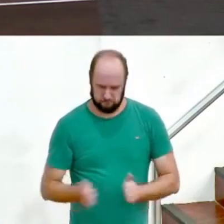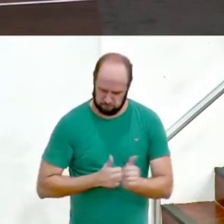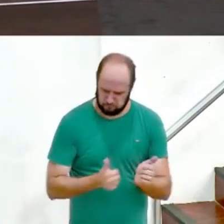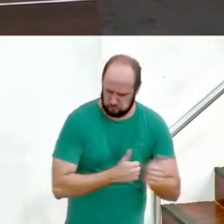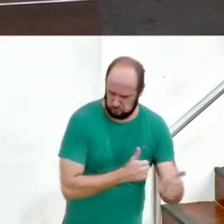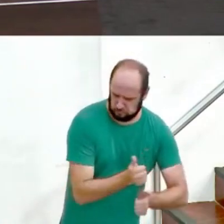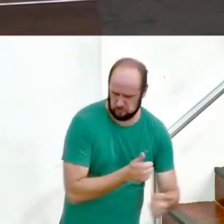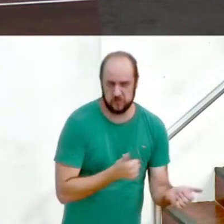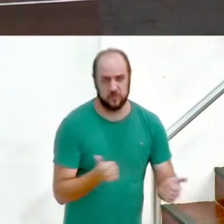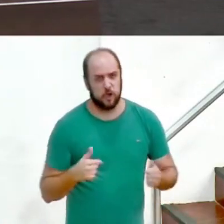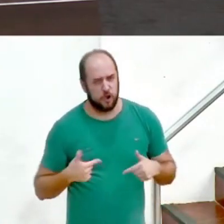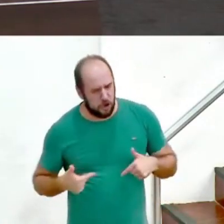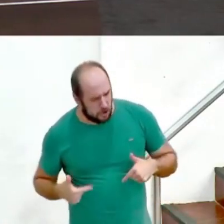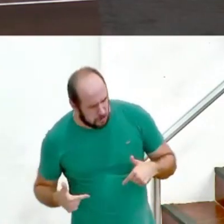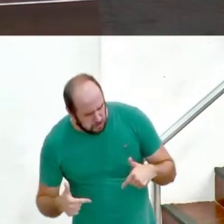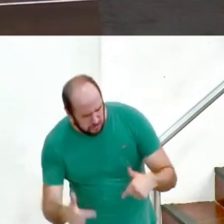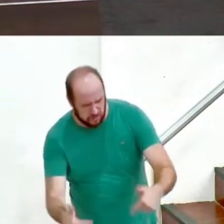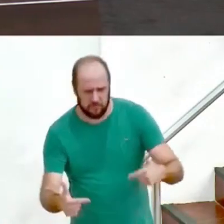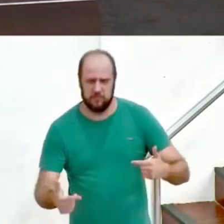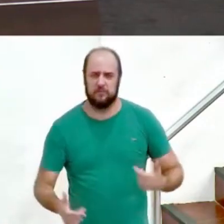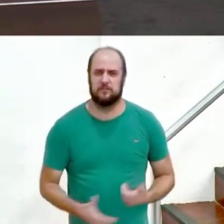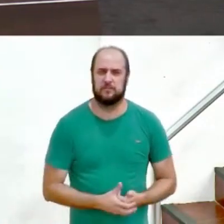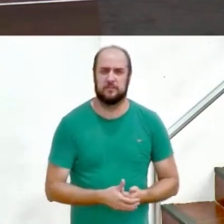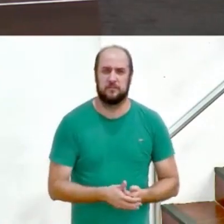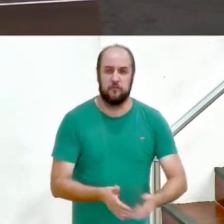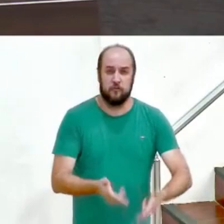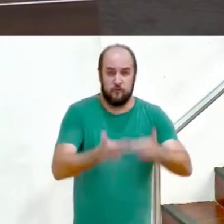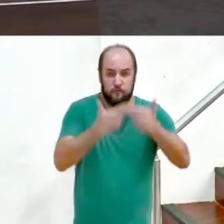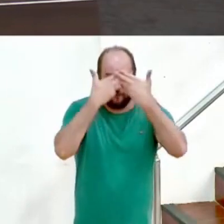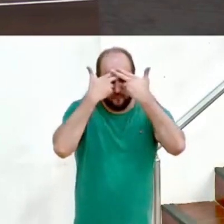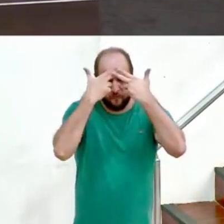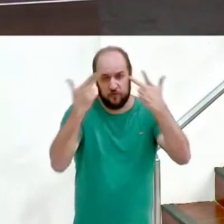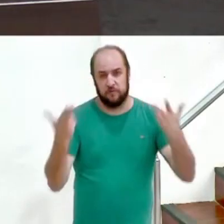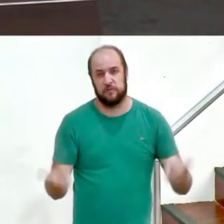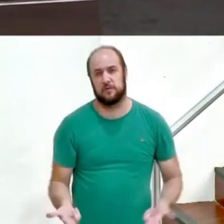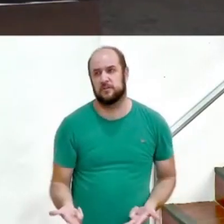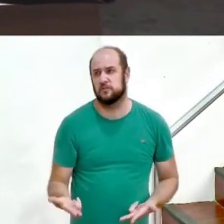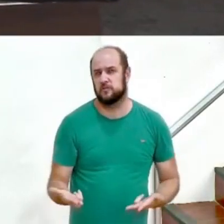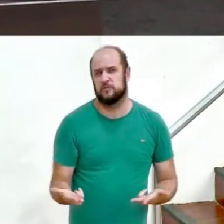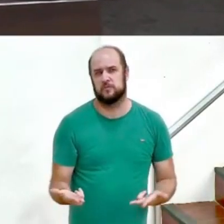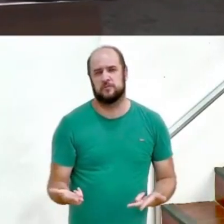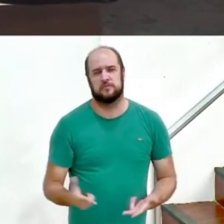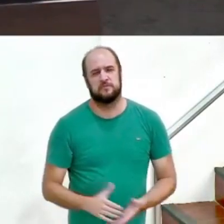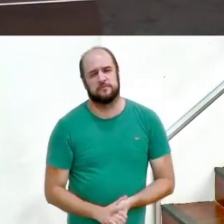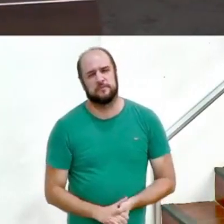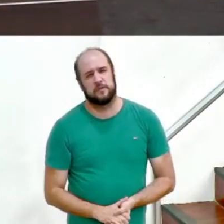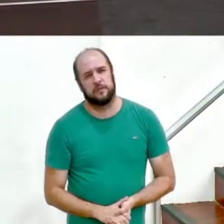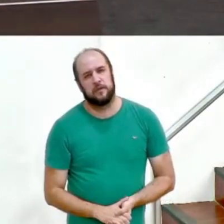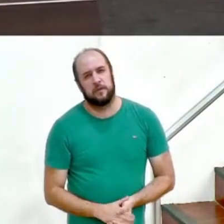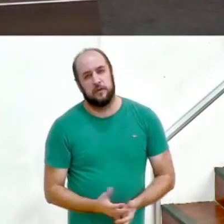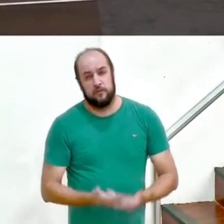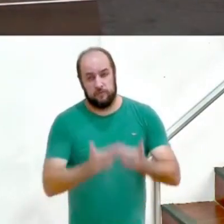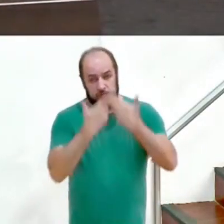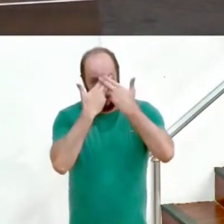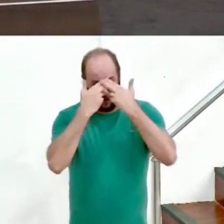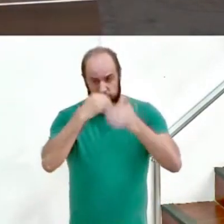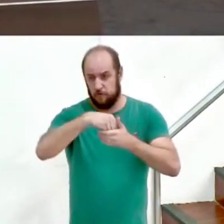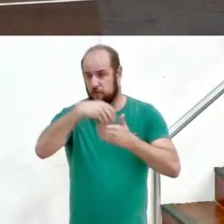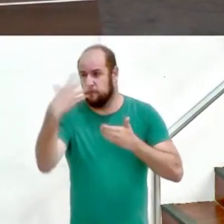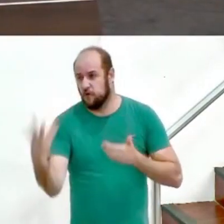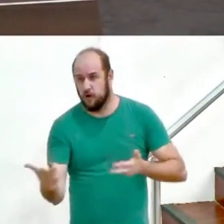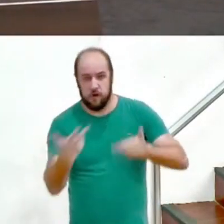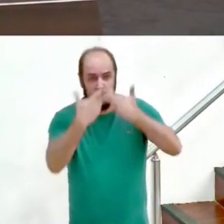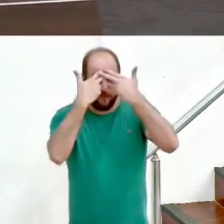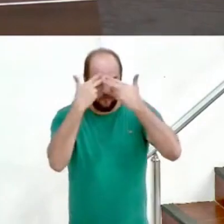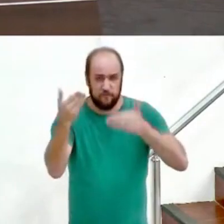perseguições, lutas, frustrações externas, frustrações